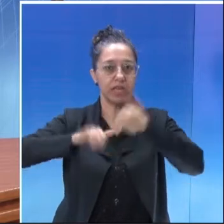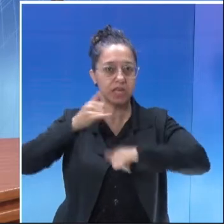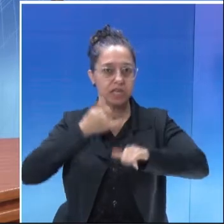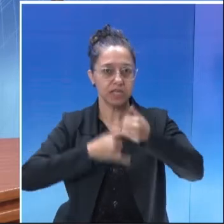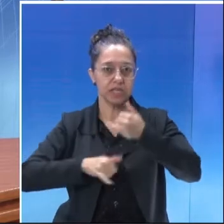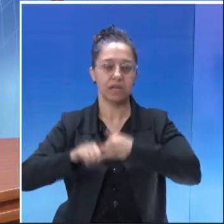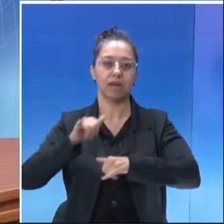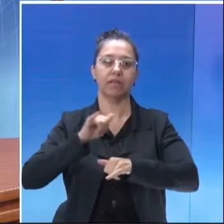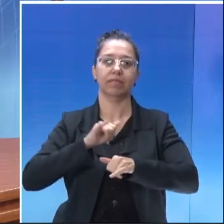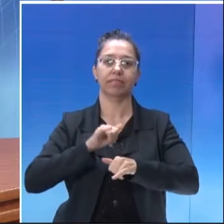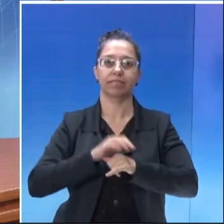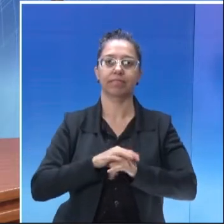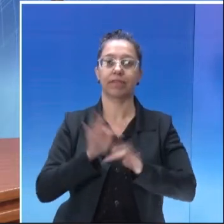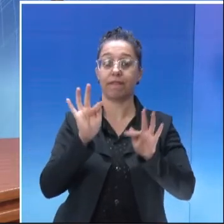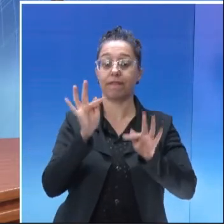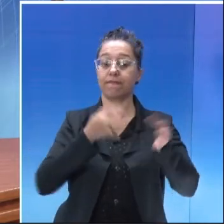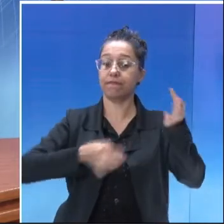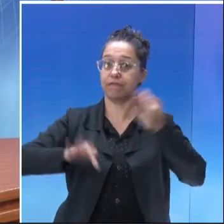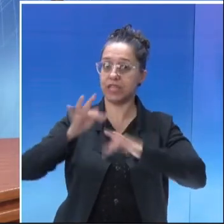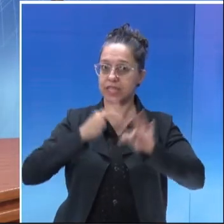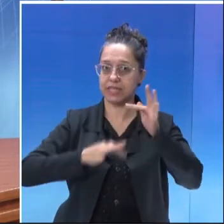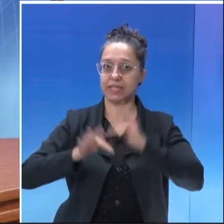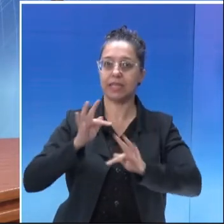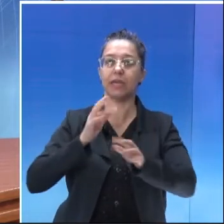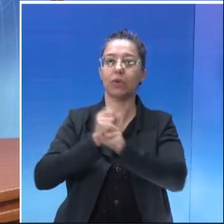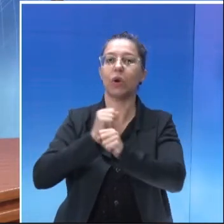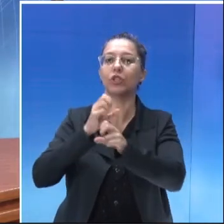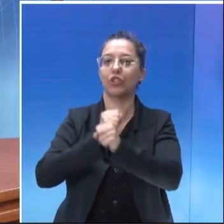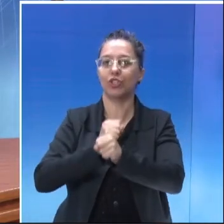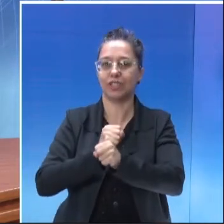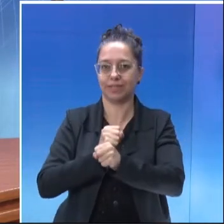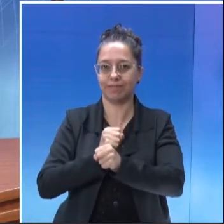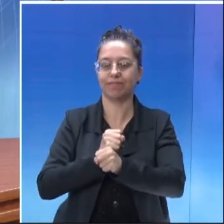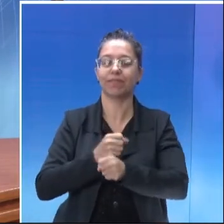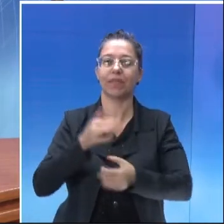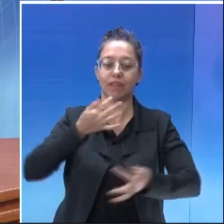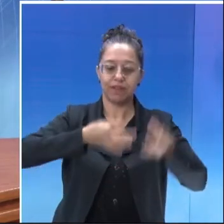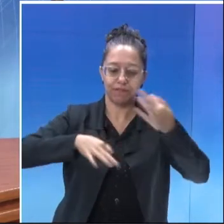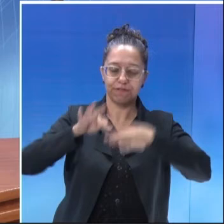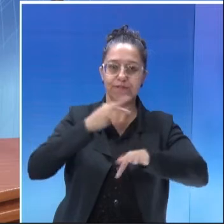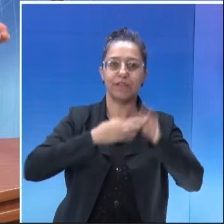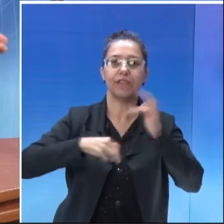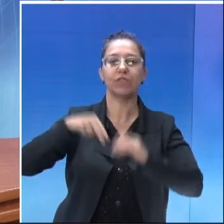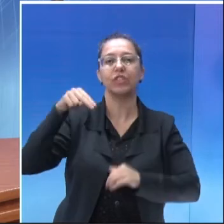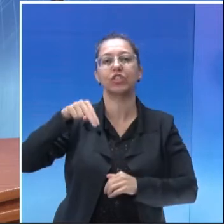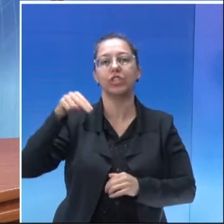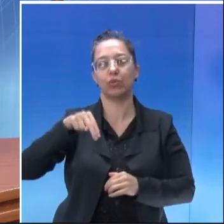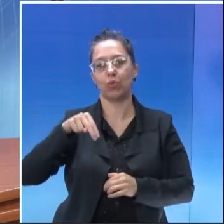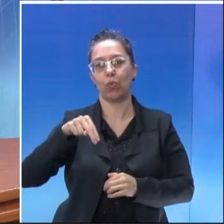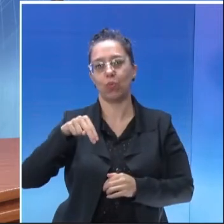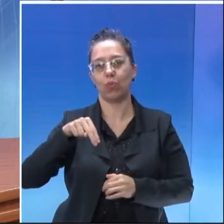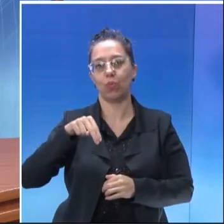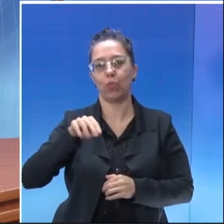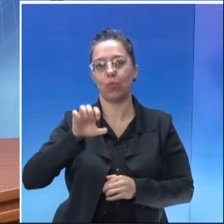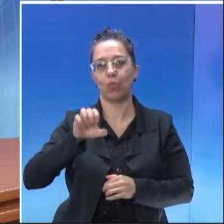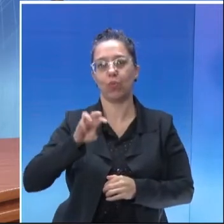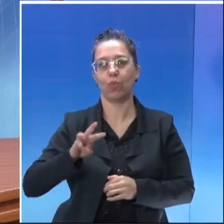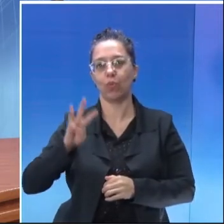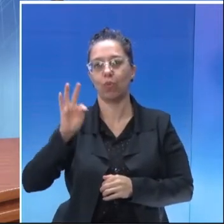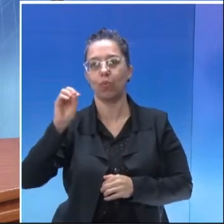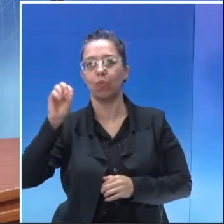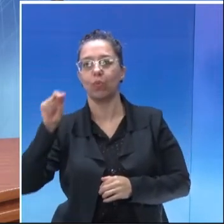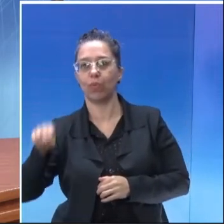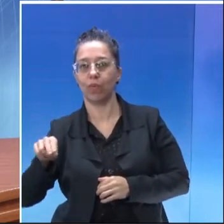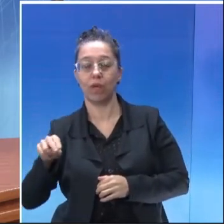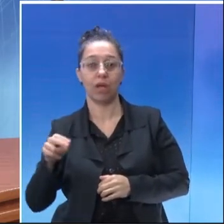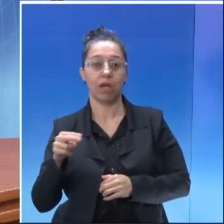na física, tanto é que, por exemplo, um grande exemplo disso é a física quântica e a física newtoniana. Não